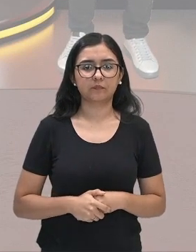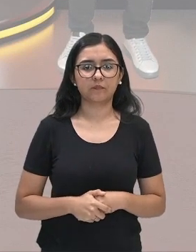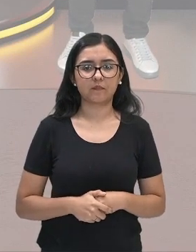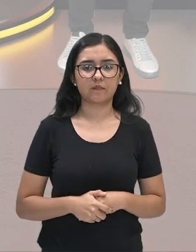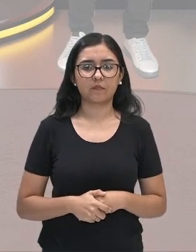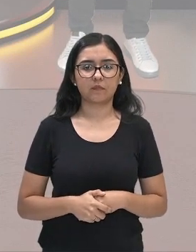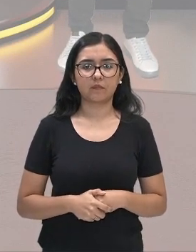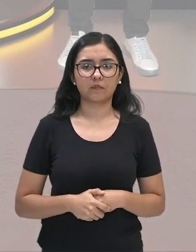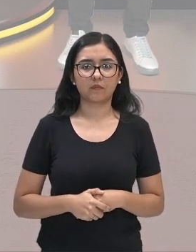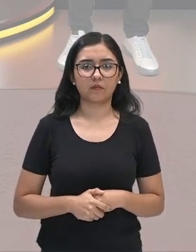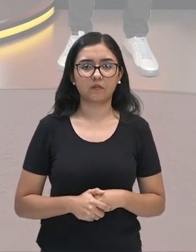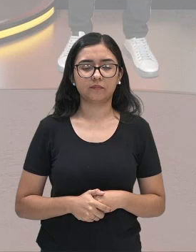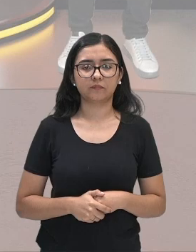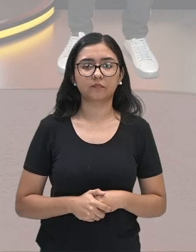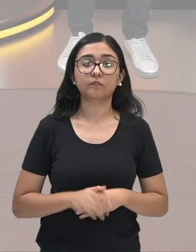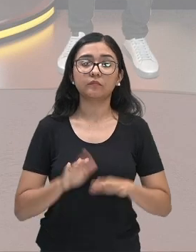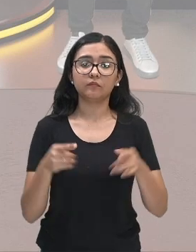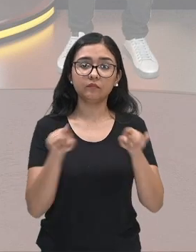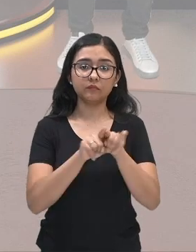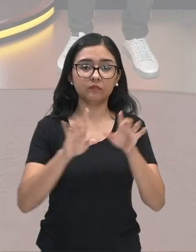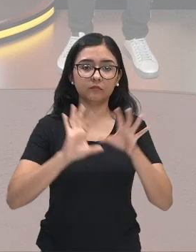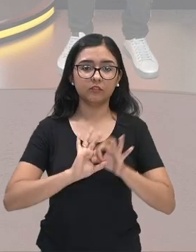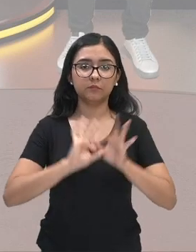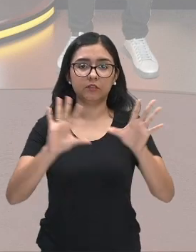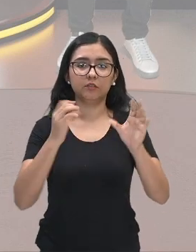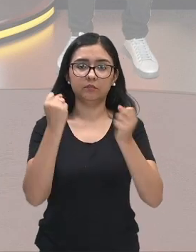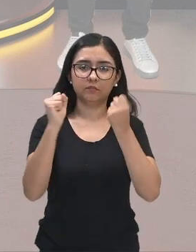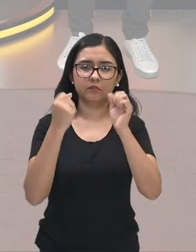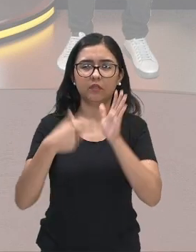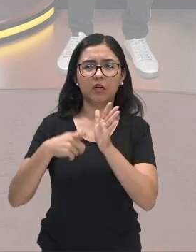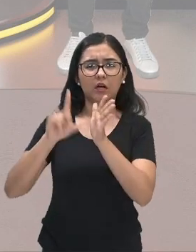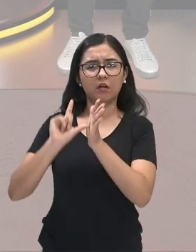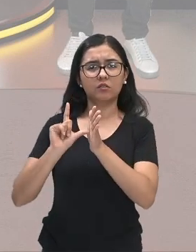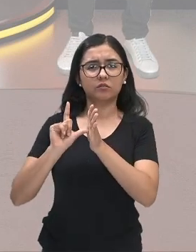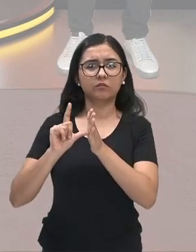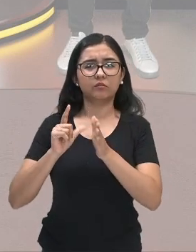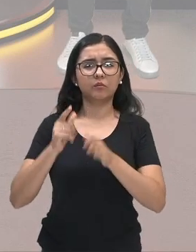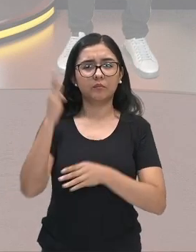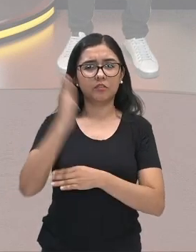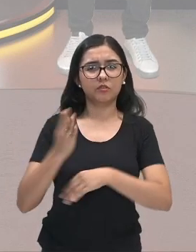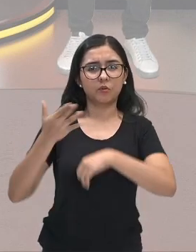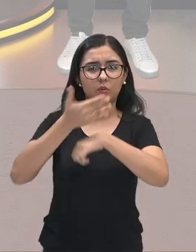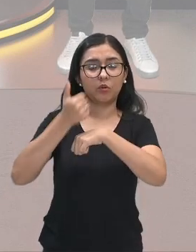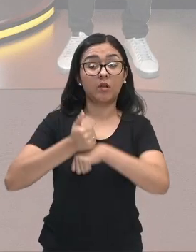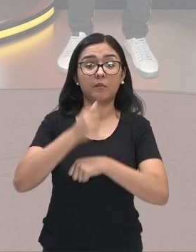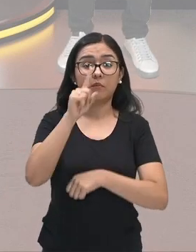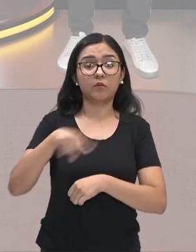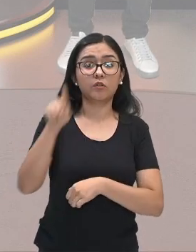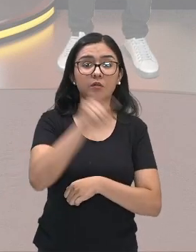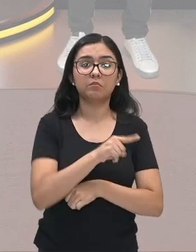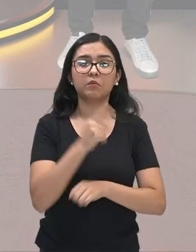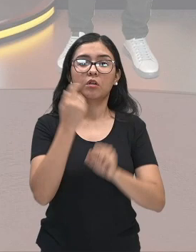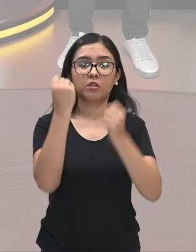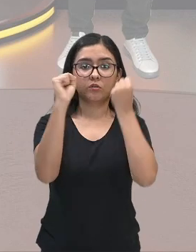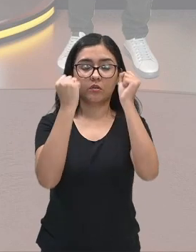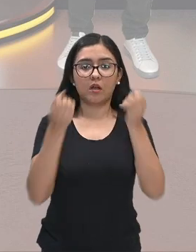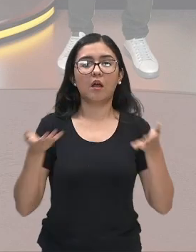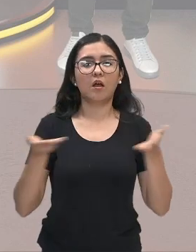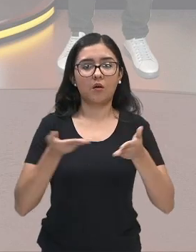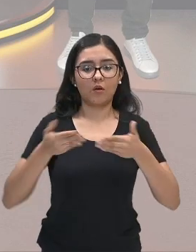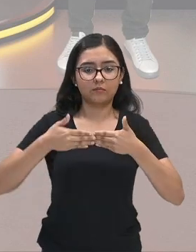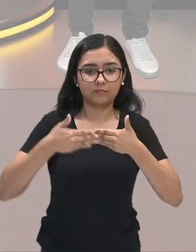A liberdade para a indústria. Vejam que antes, como o Brasil era colônia, era proibido a industrialização. Não é isso? E agora eles